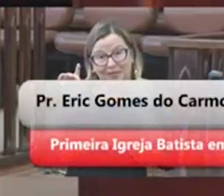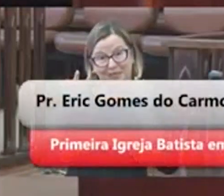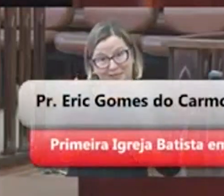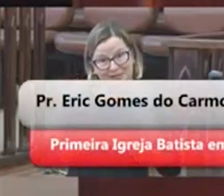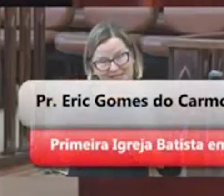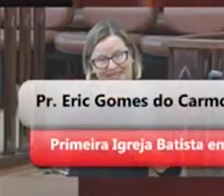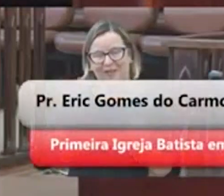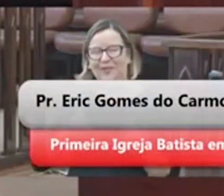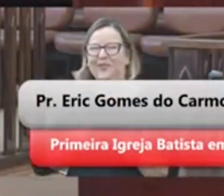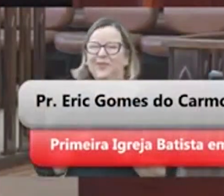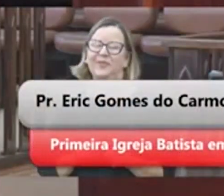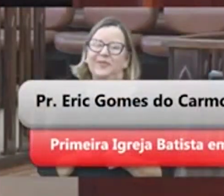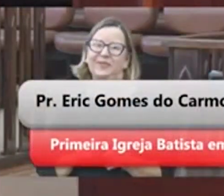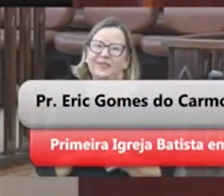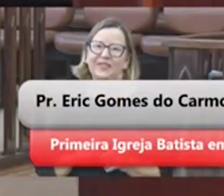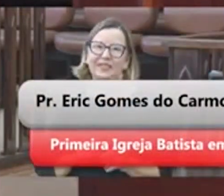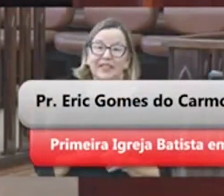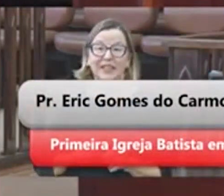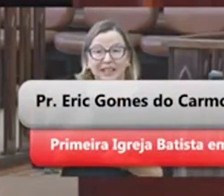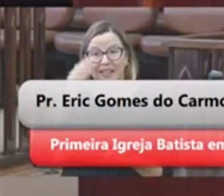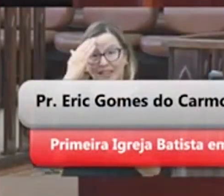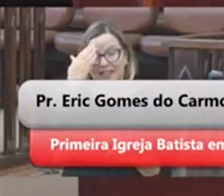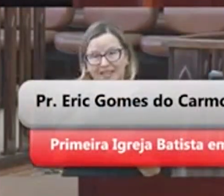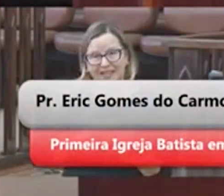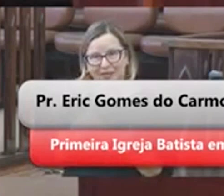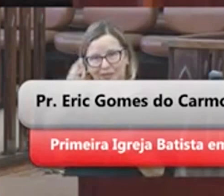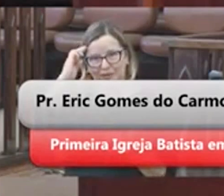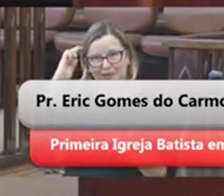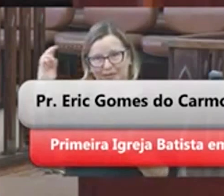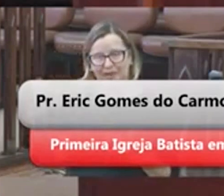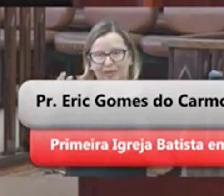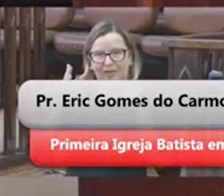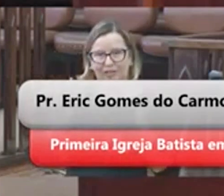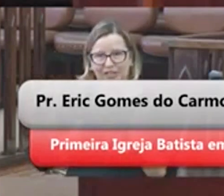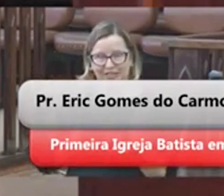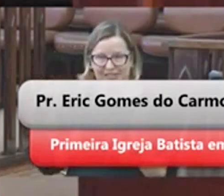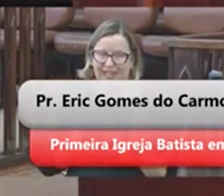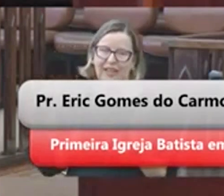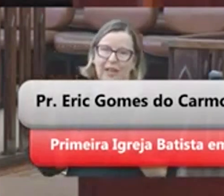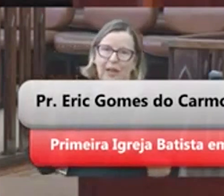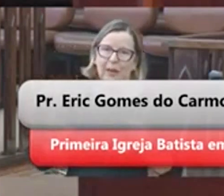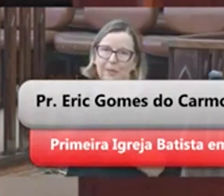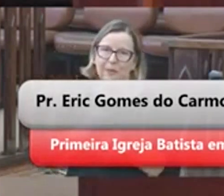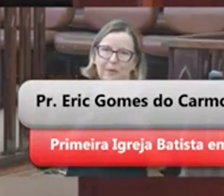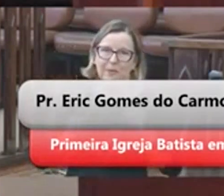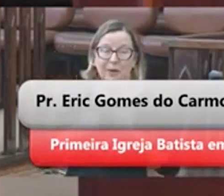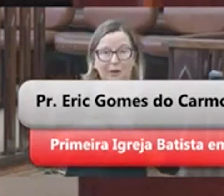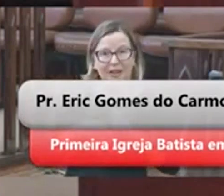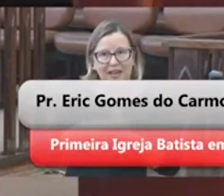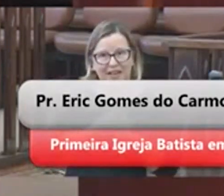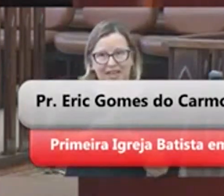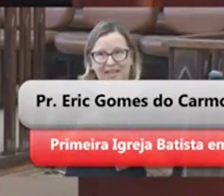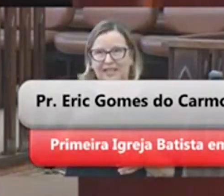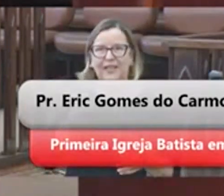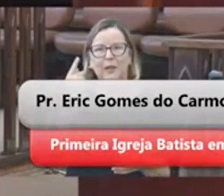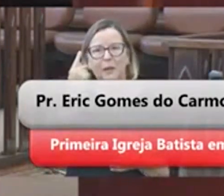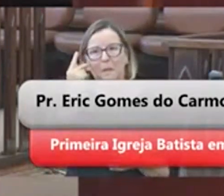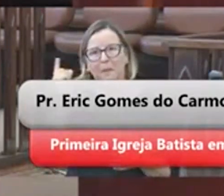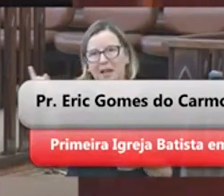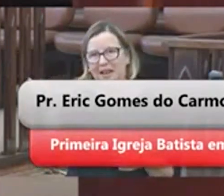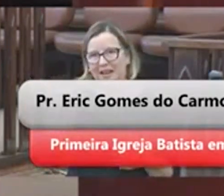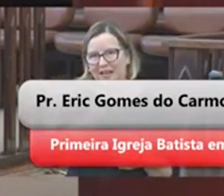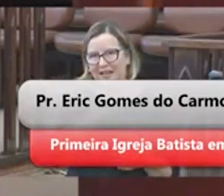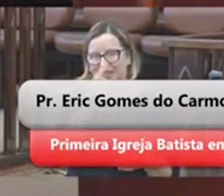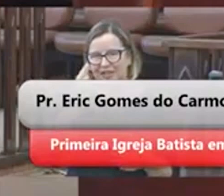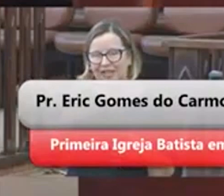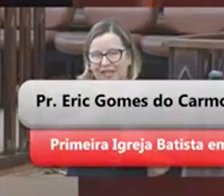nós termos ideia desse momento. Um momento especial para a família, como disse o Wildo, um